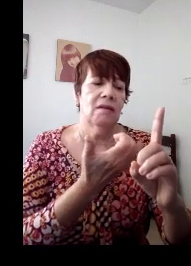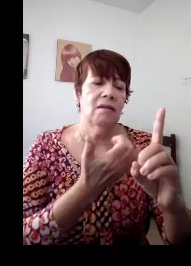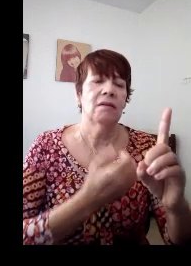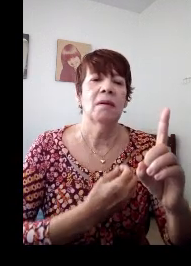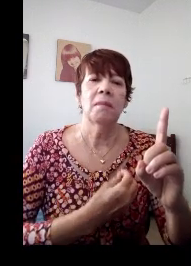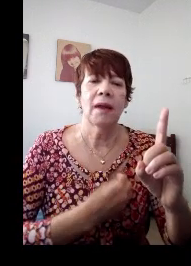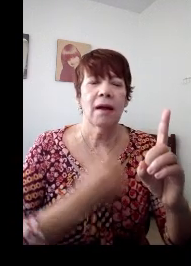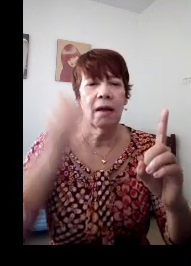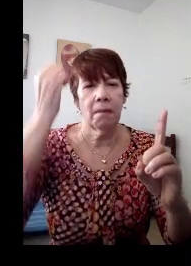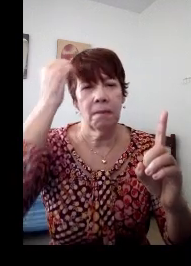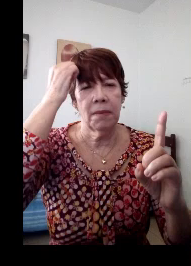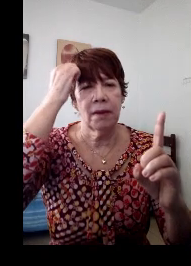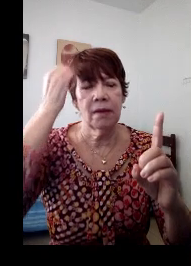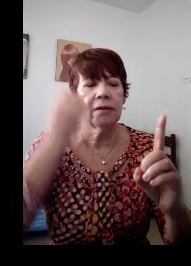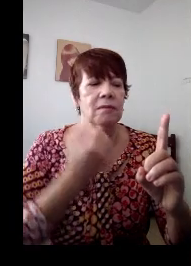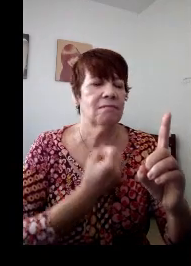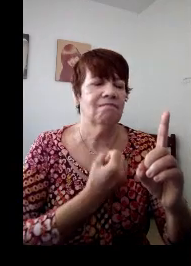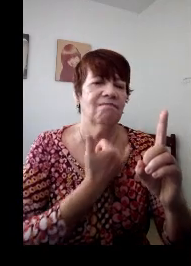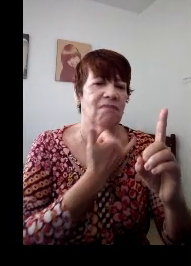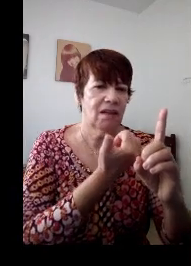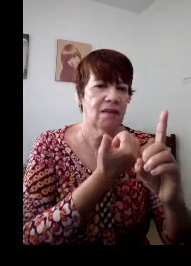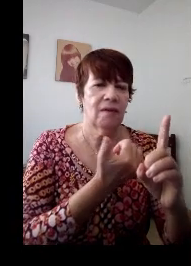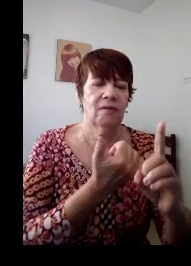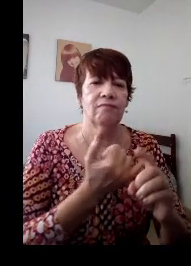o pecado,